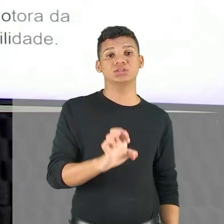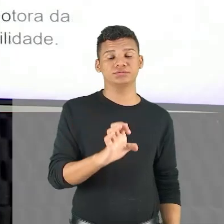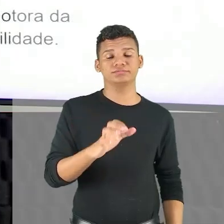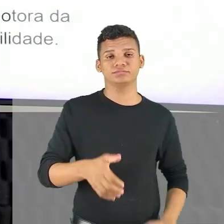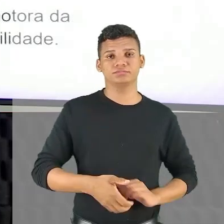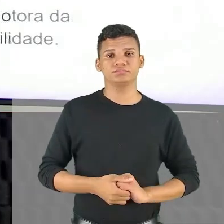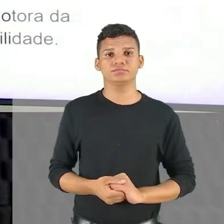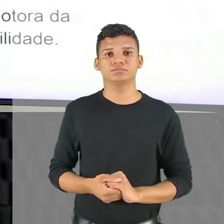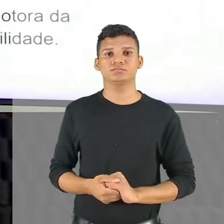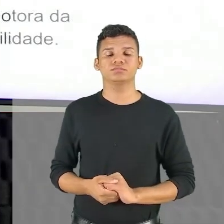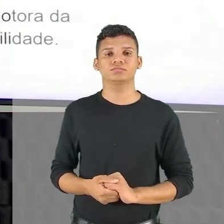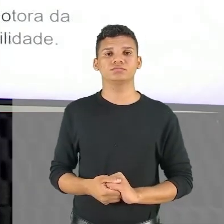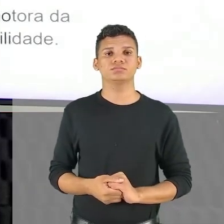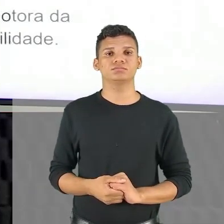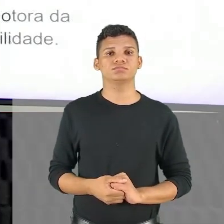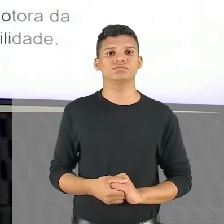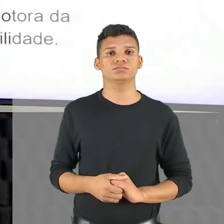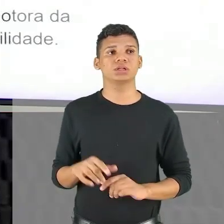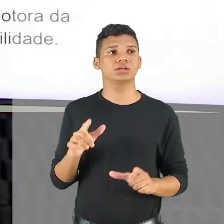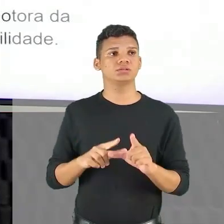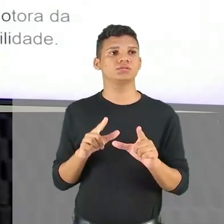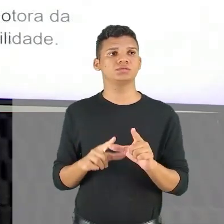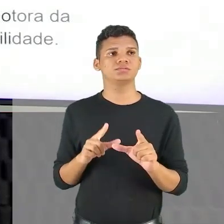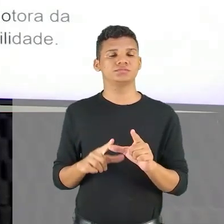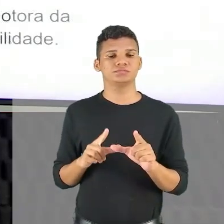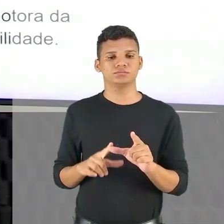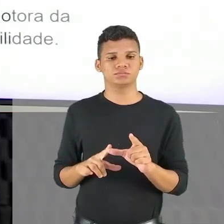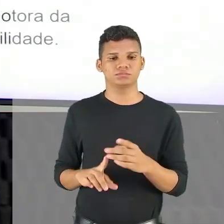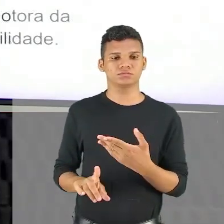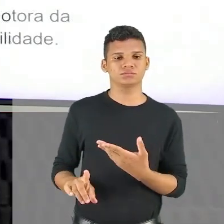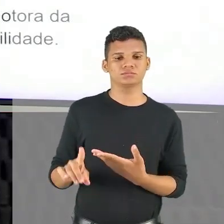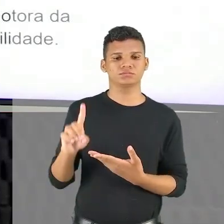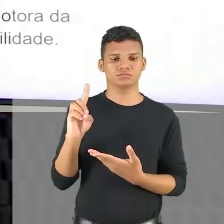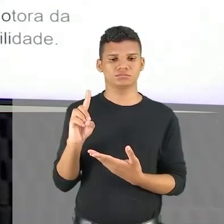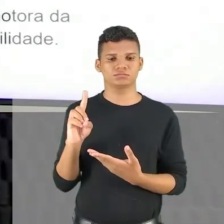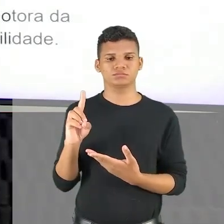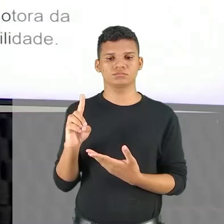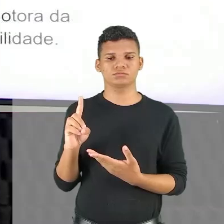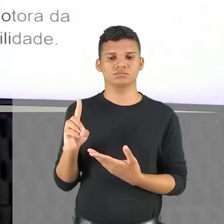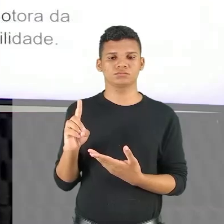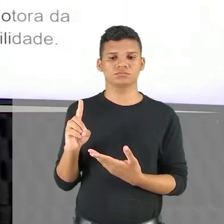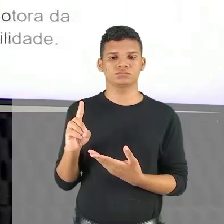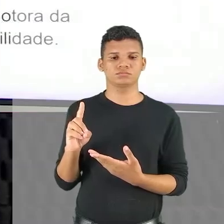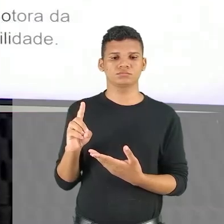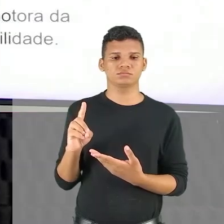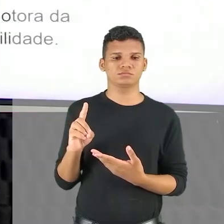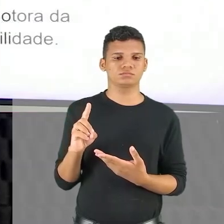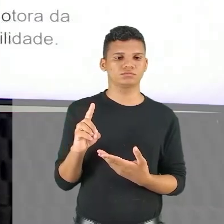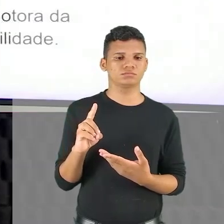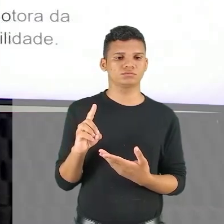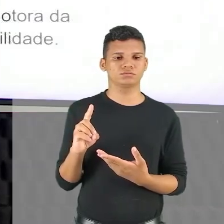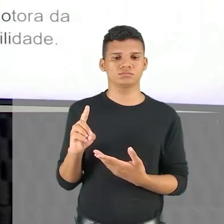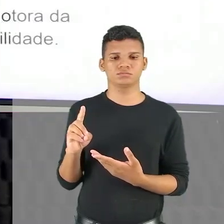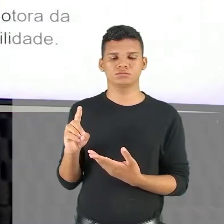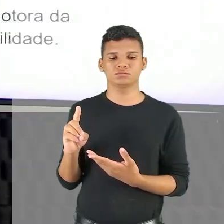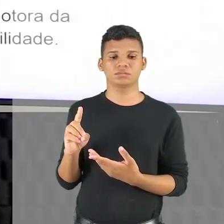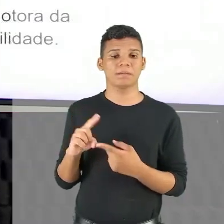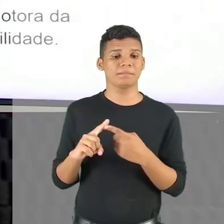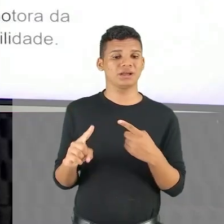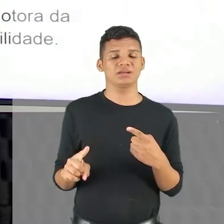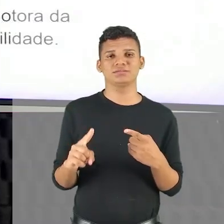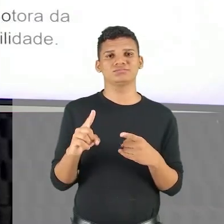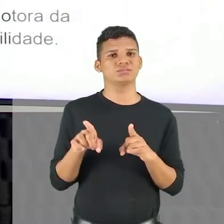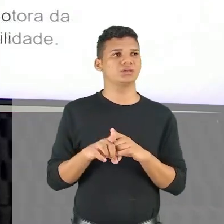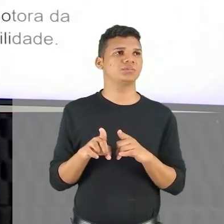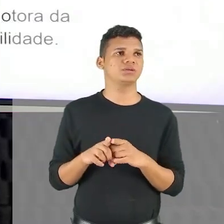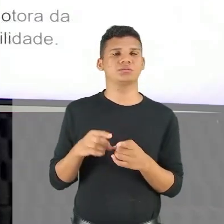coletiva para garantir adesão à campanha. Forjar uma voz coletiva, né? Uma voz de todas para garantir a adesão da campanha. Mas